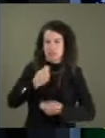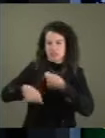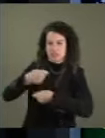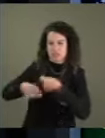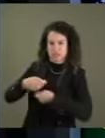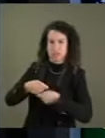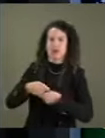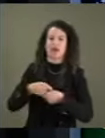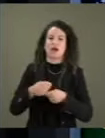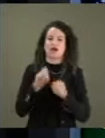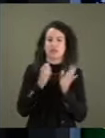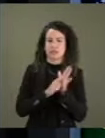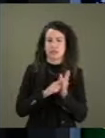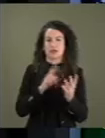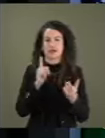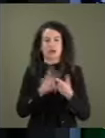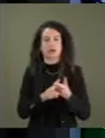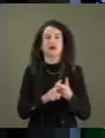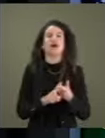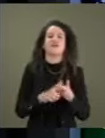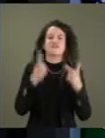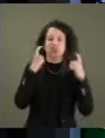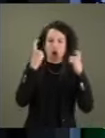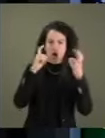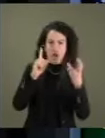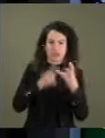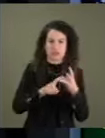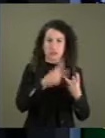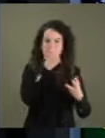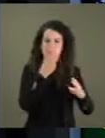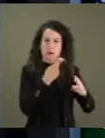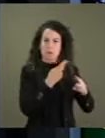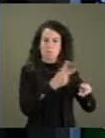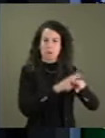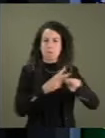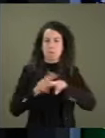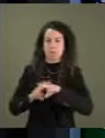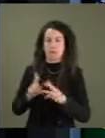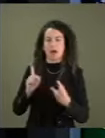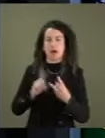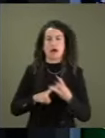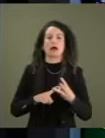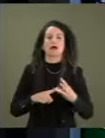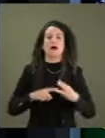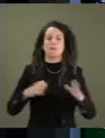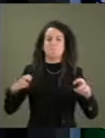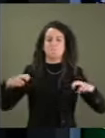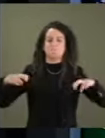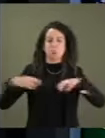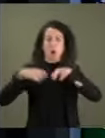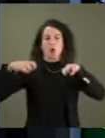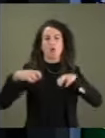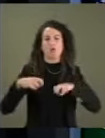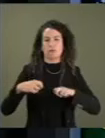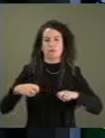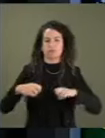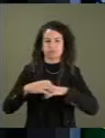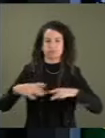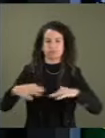da violência, do encarceramento, de acidentes de trânsito, de transtornos mentais,